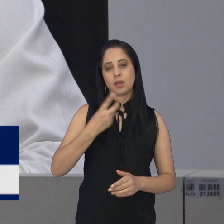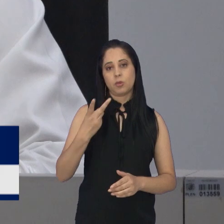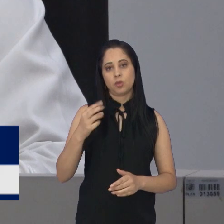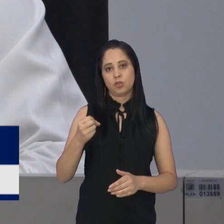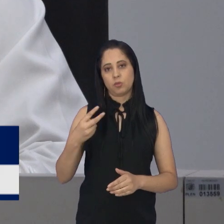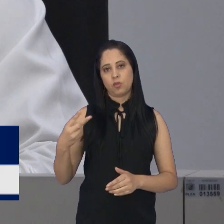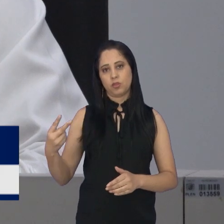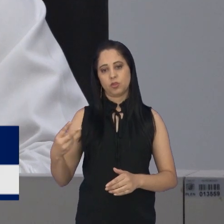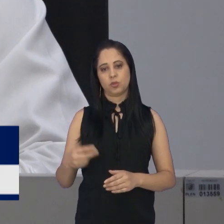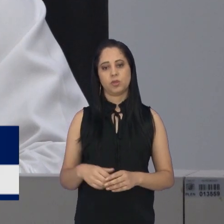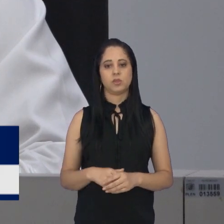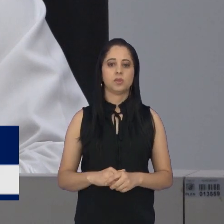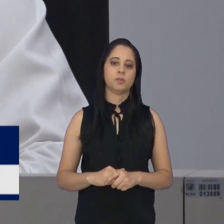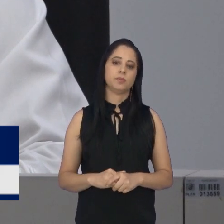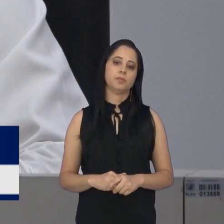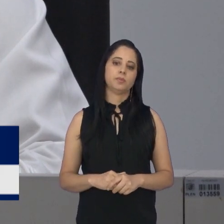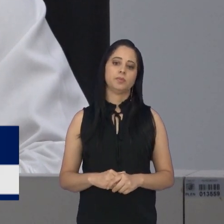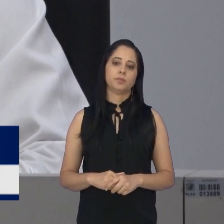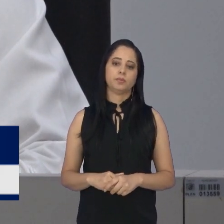16/12/2022.